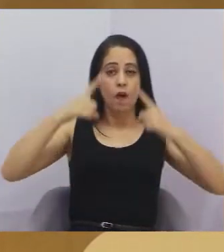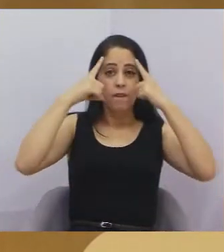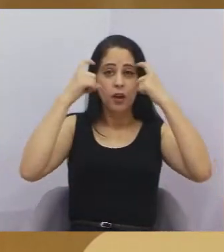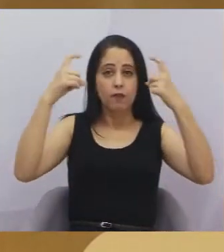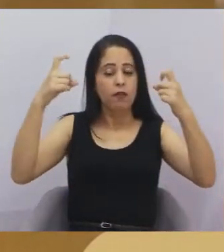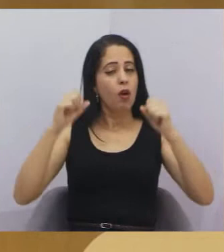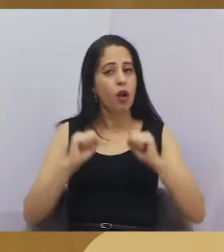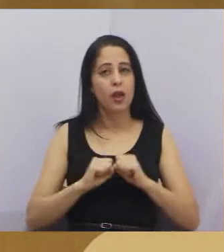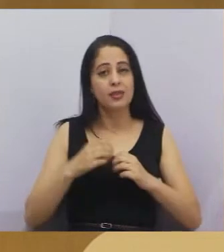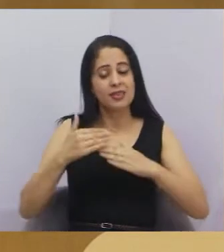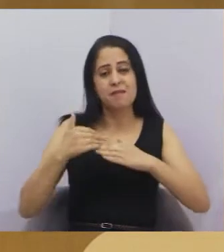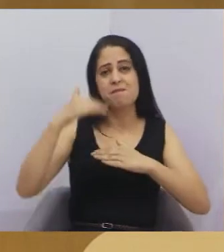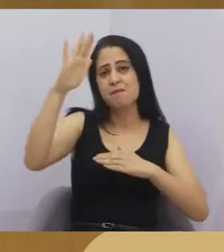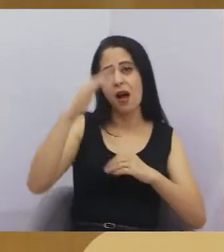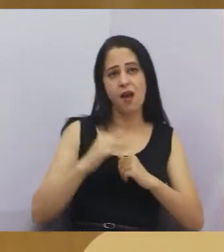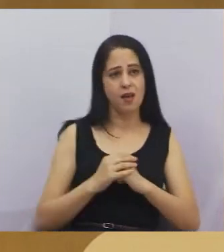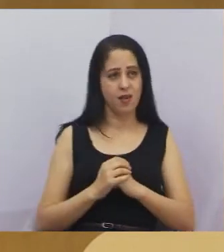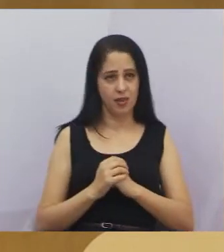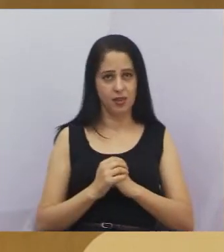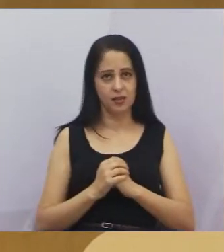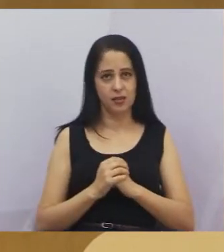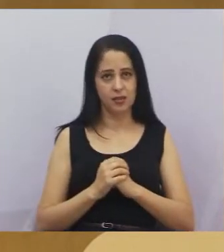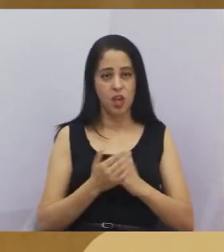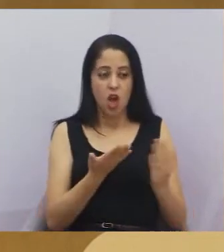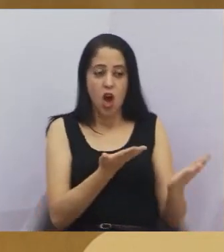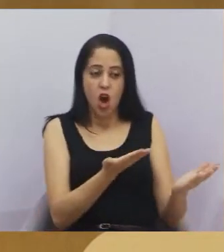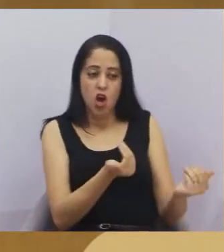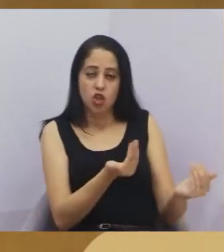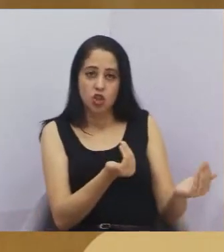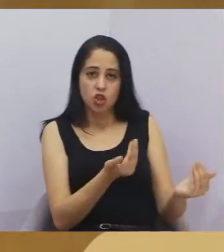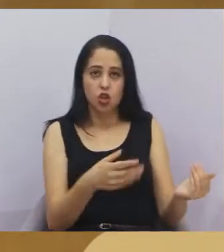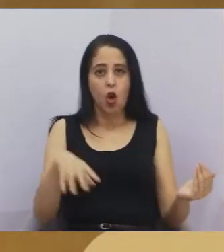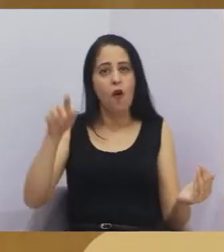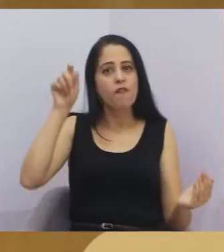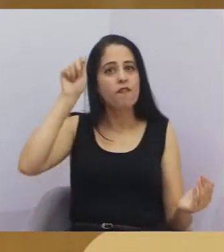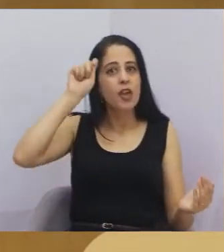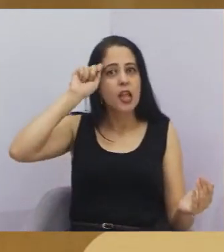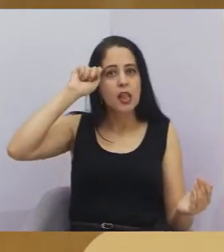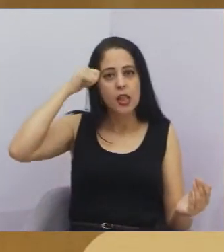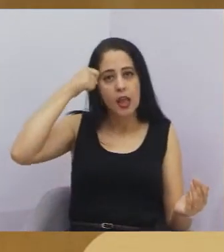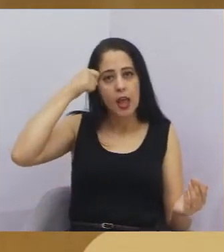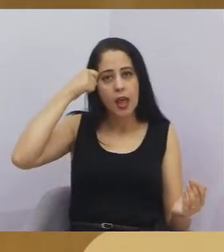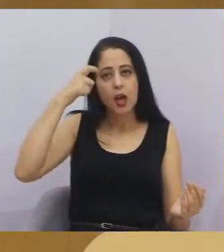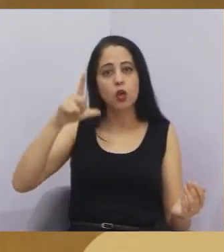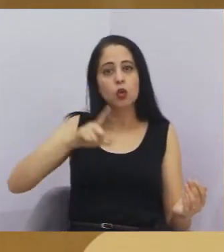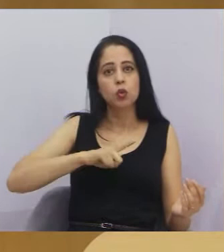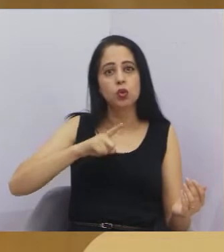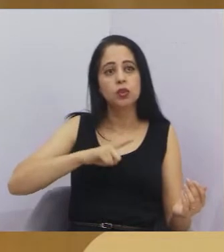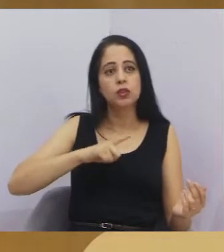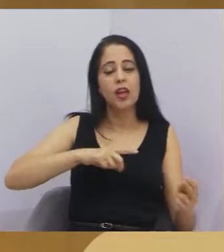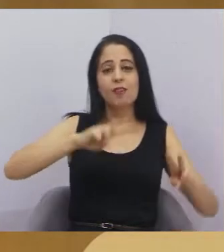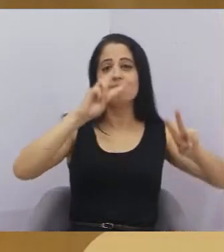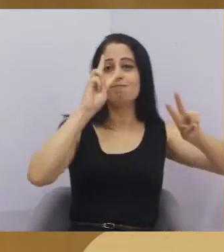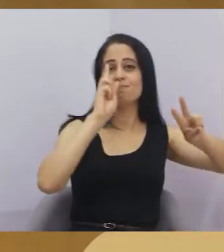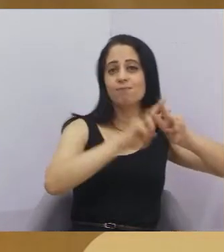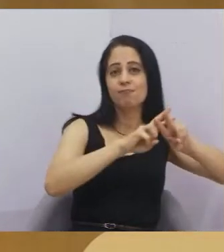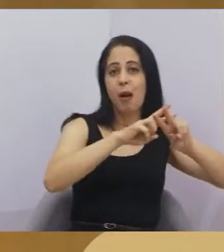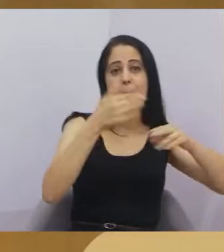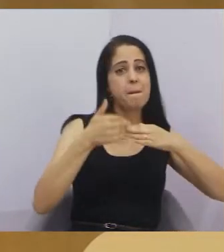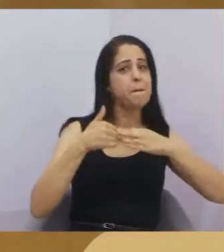negros são as principais vítimas da violência. 60% da população carcerária é de